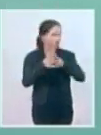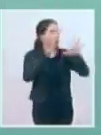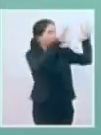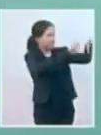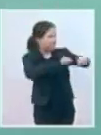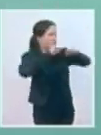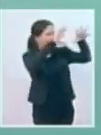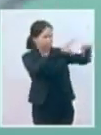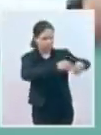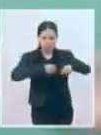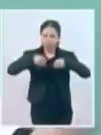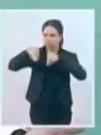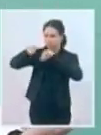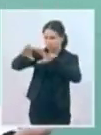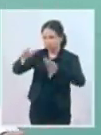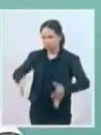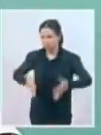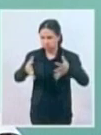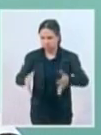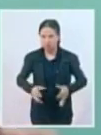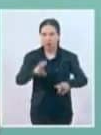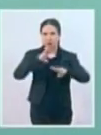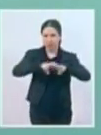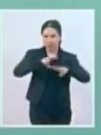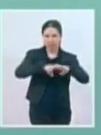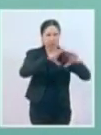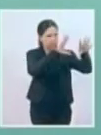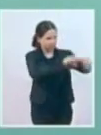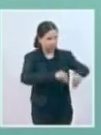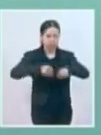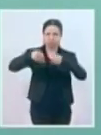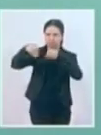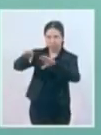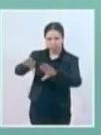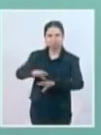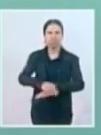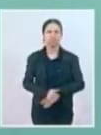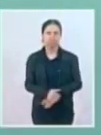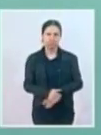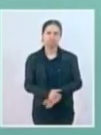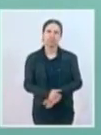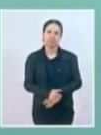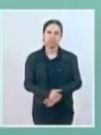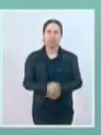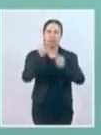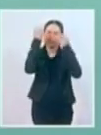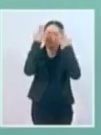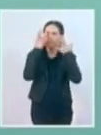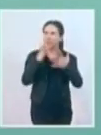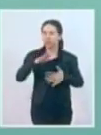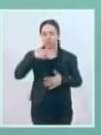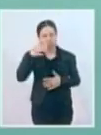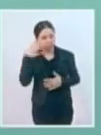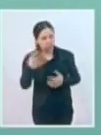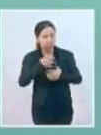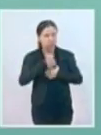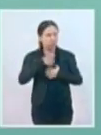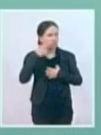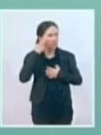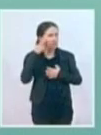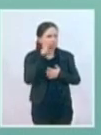rodas, nós entregamos as poltronas e tivemos a honra, a bênção, a glória de sentir, ver nos